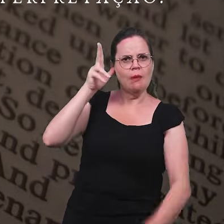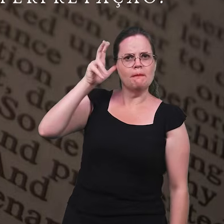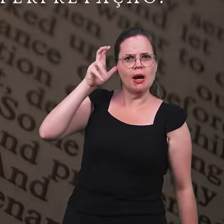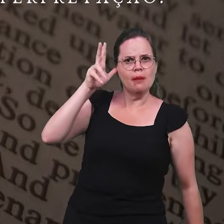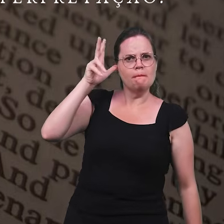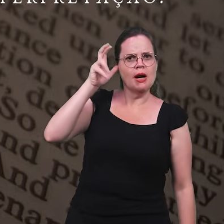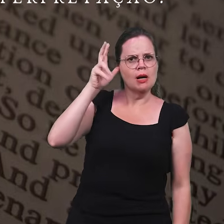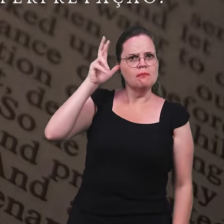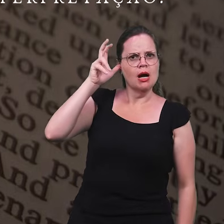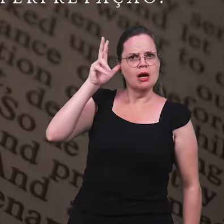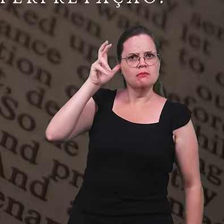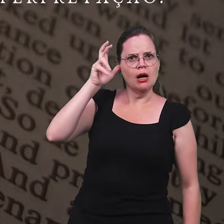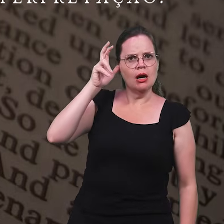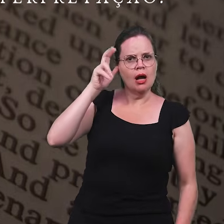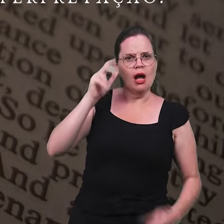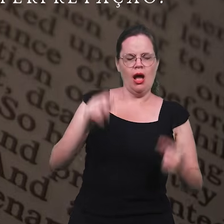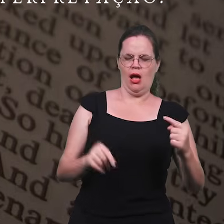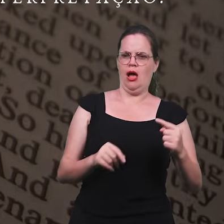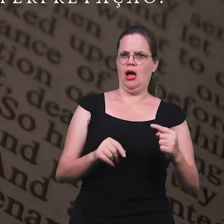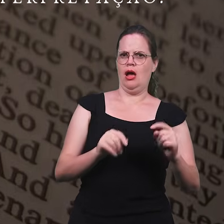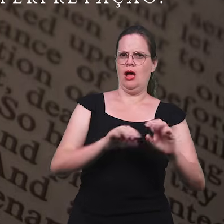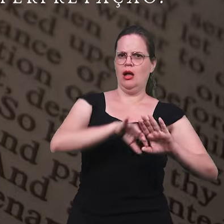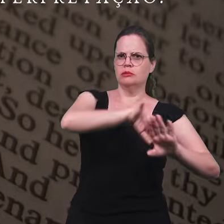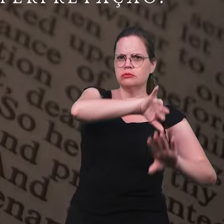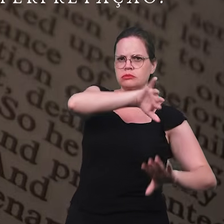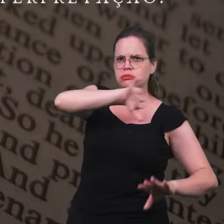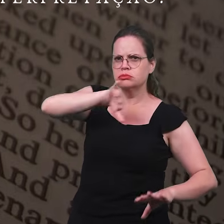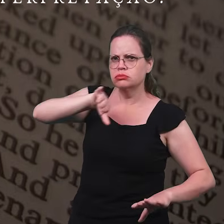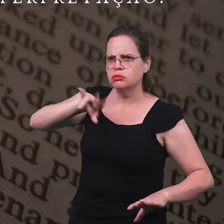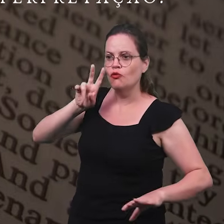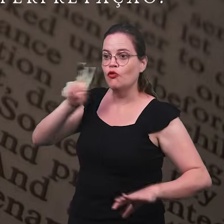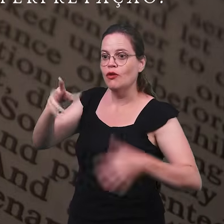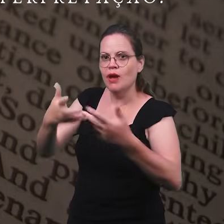ela não estava participando dessa festa. Não estava.